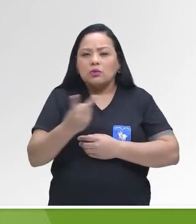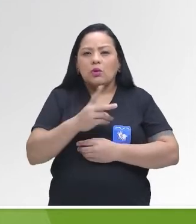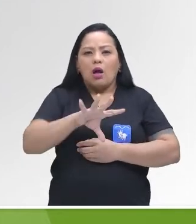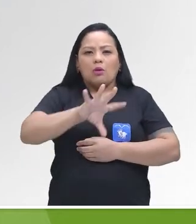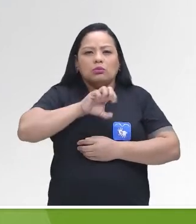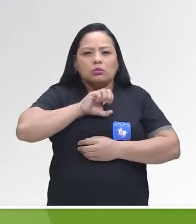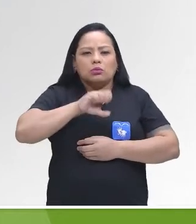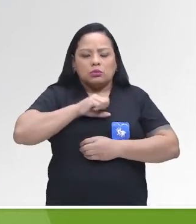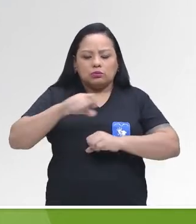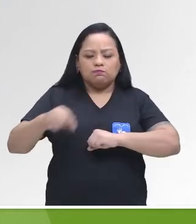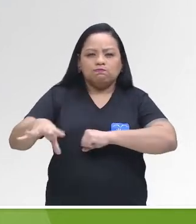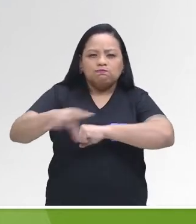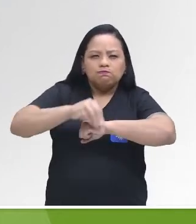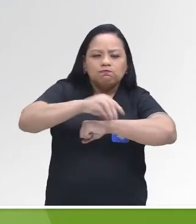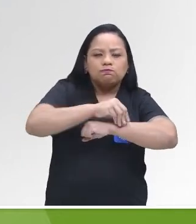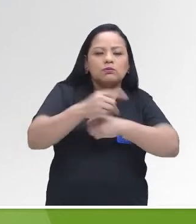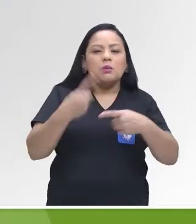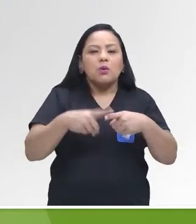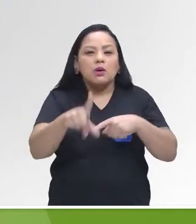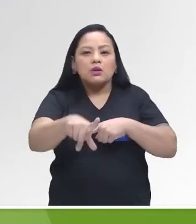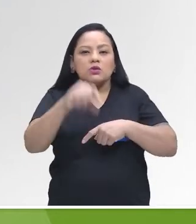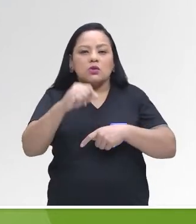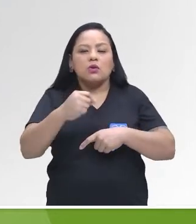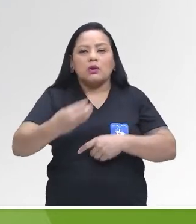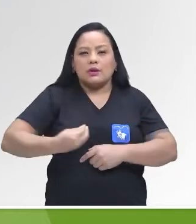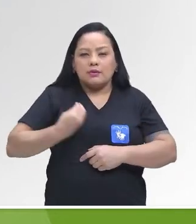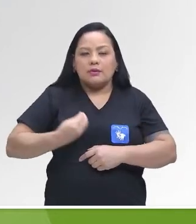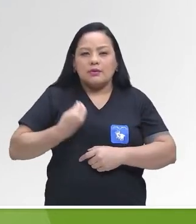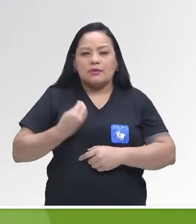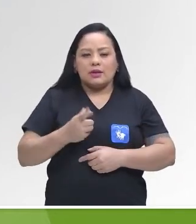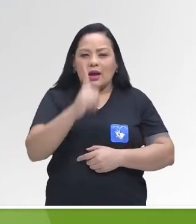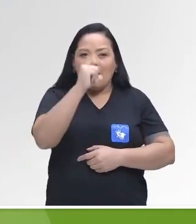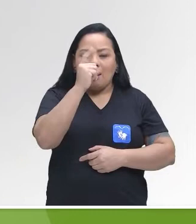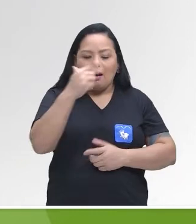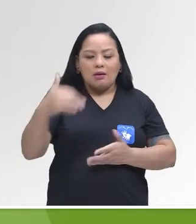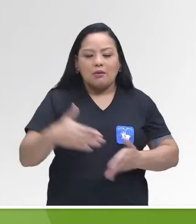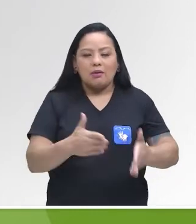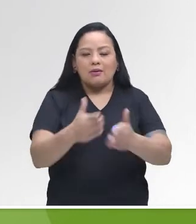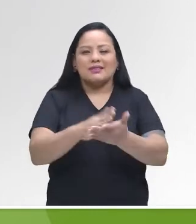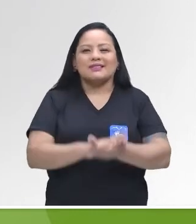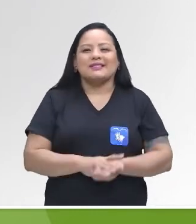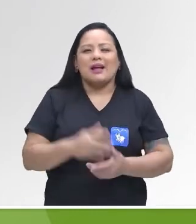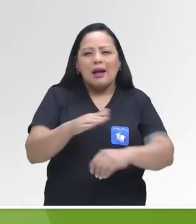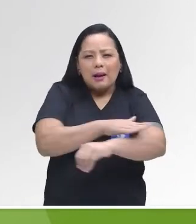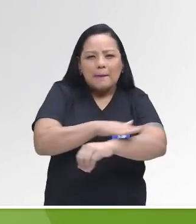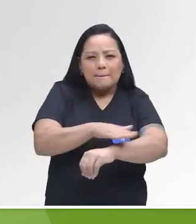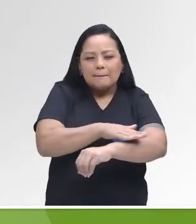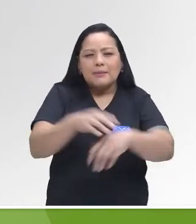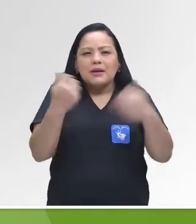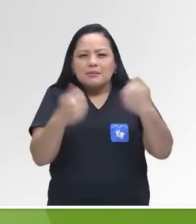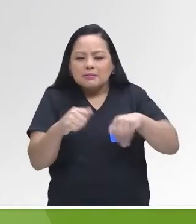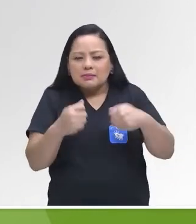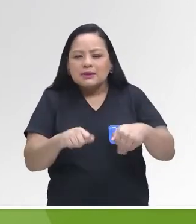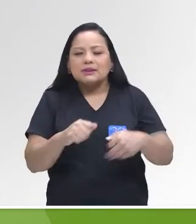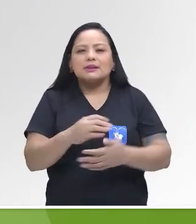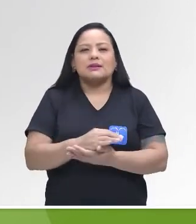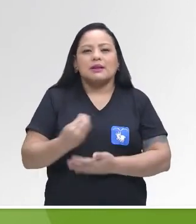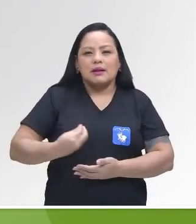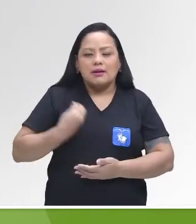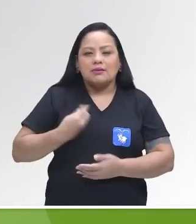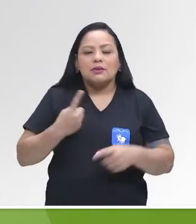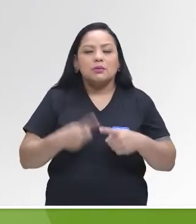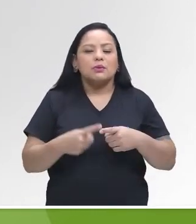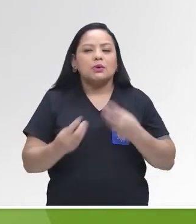por isso, eles preferem viver em ambientes mais úmidos, tá? Então, a pele deles precisa dessa umidade para